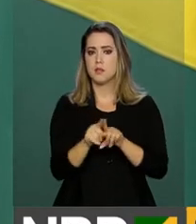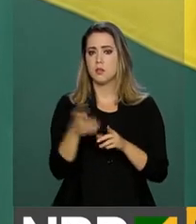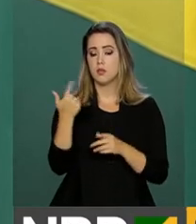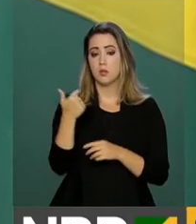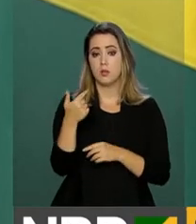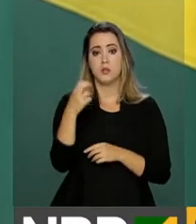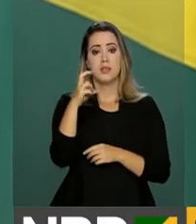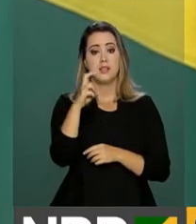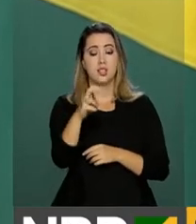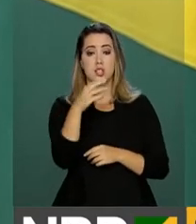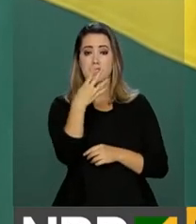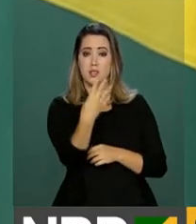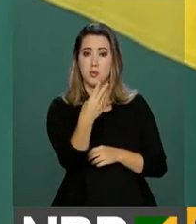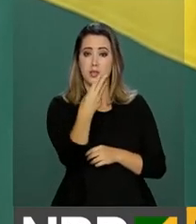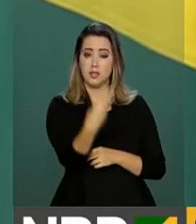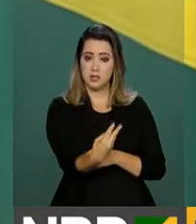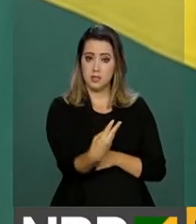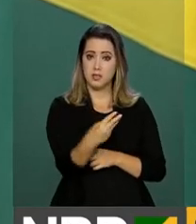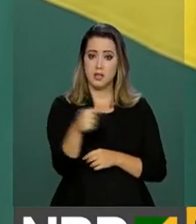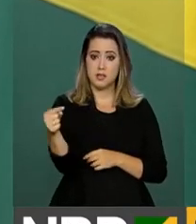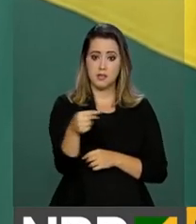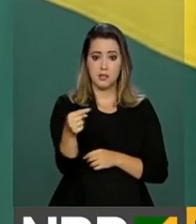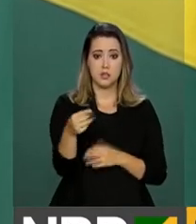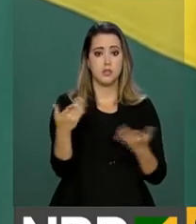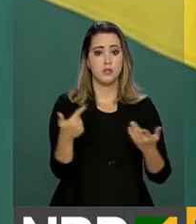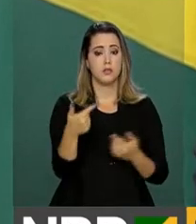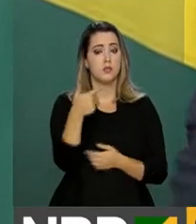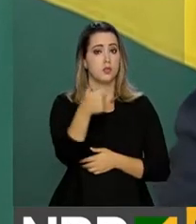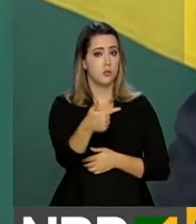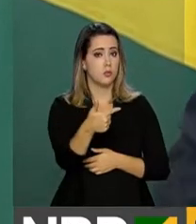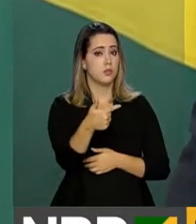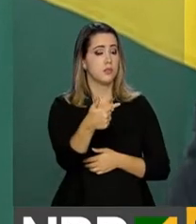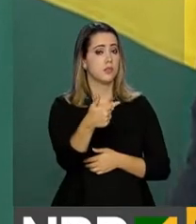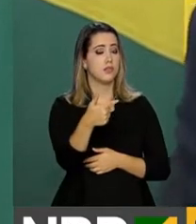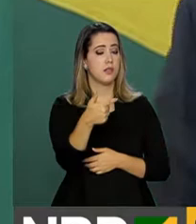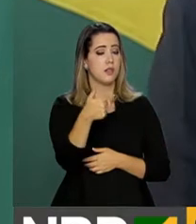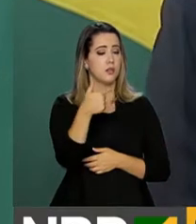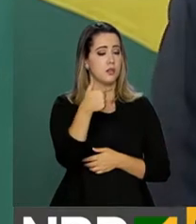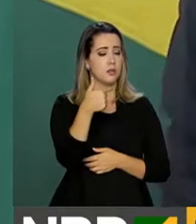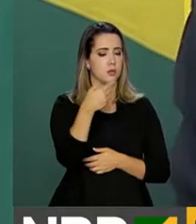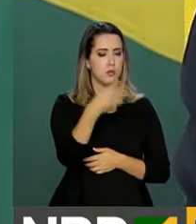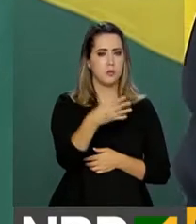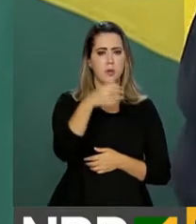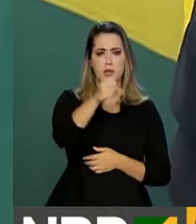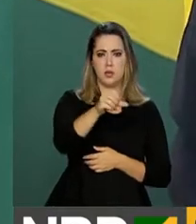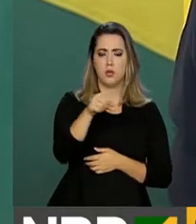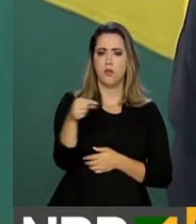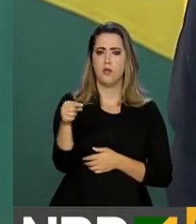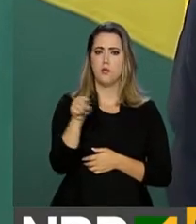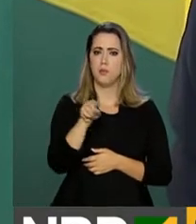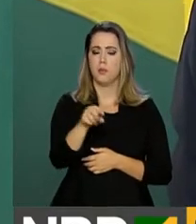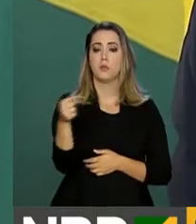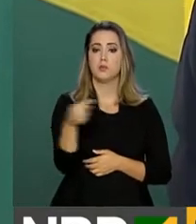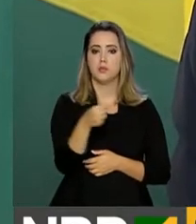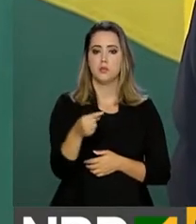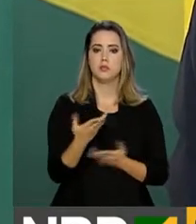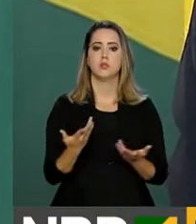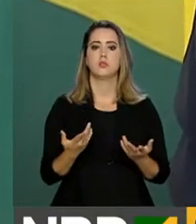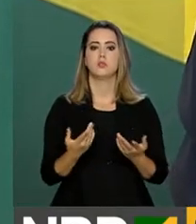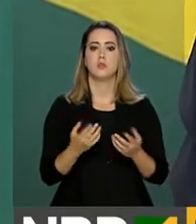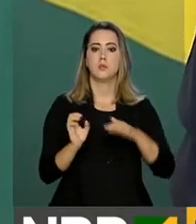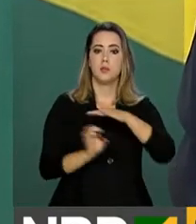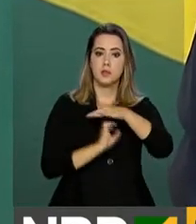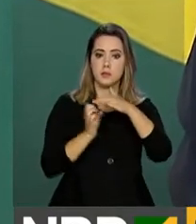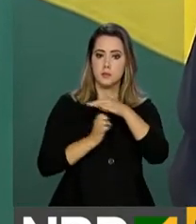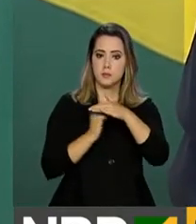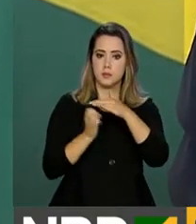239 pontos negativos as empresas estatais que tiveram prejuízo de 32 bilhões em